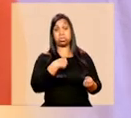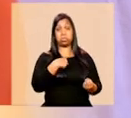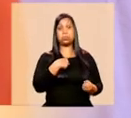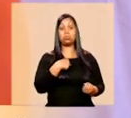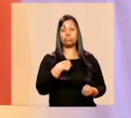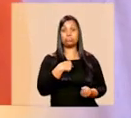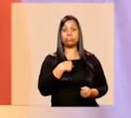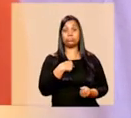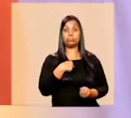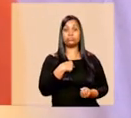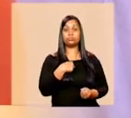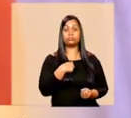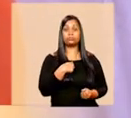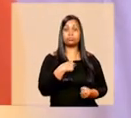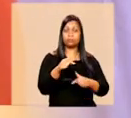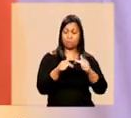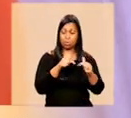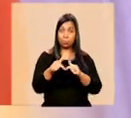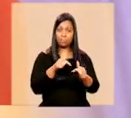eu, enquanto